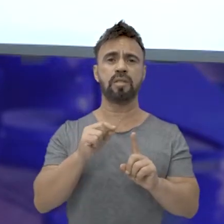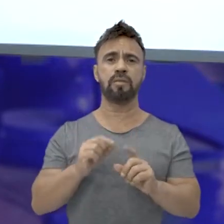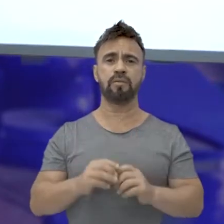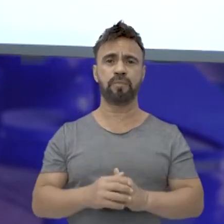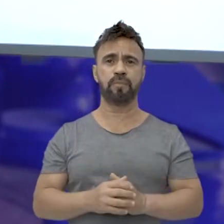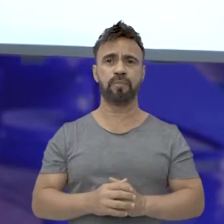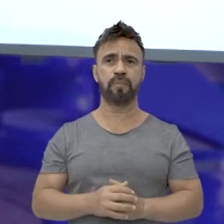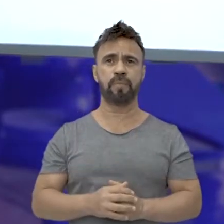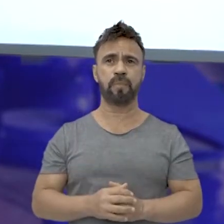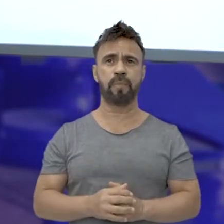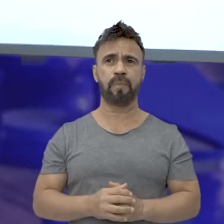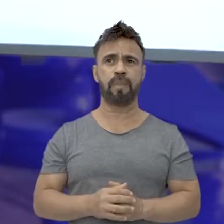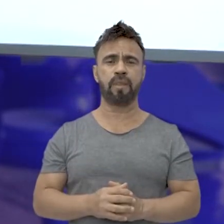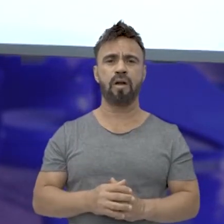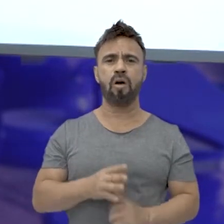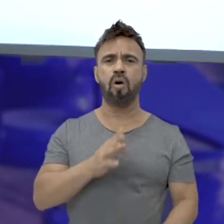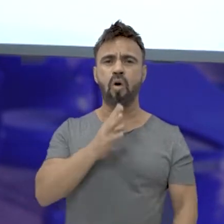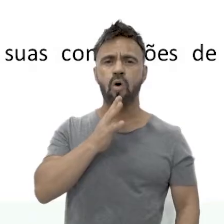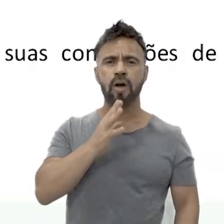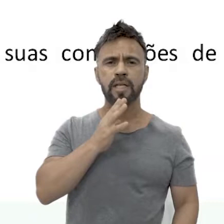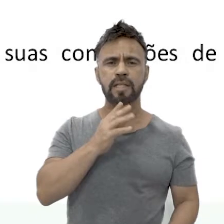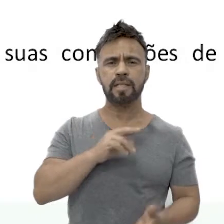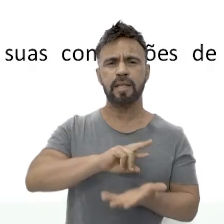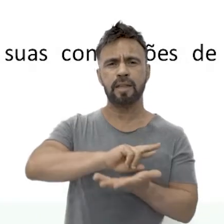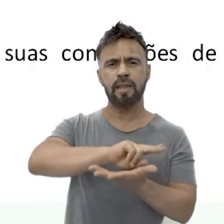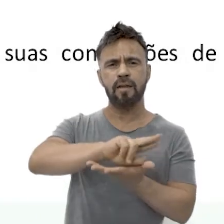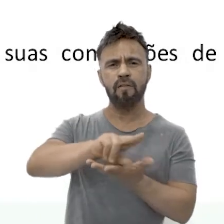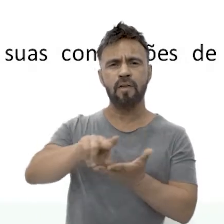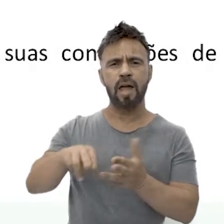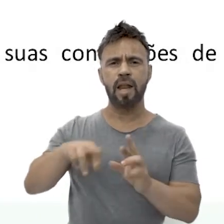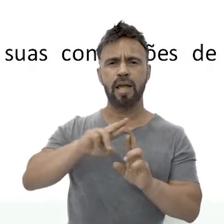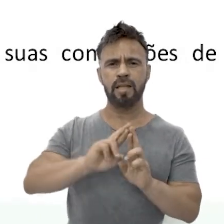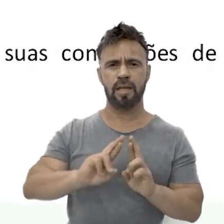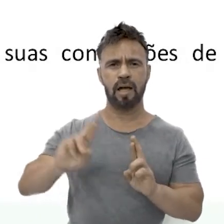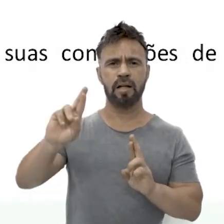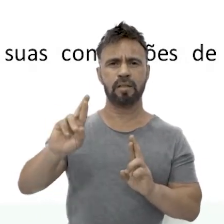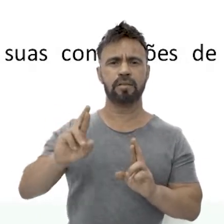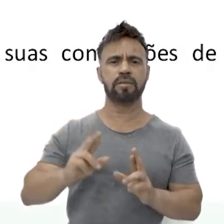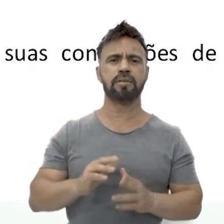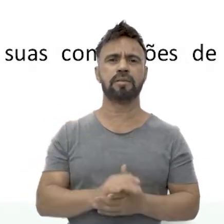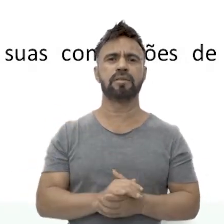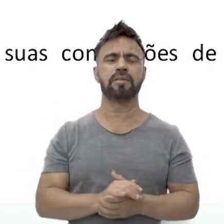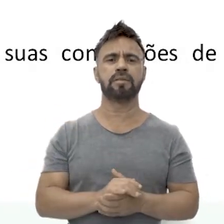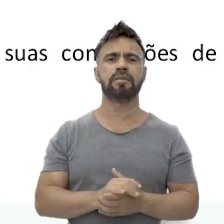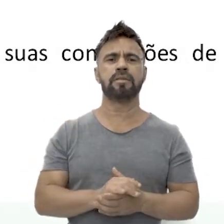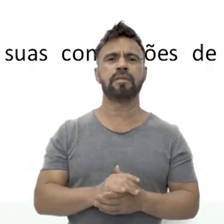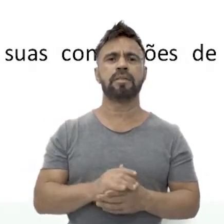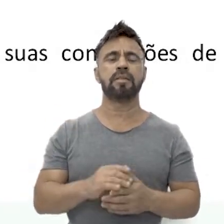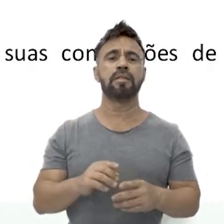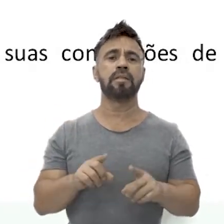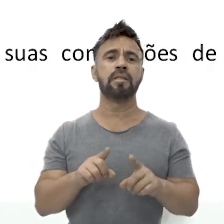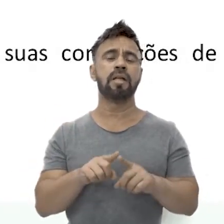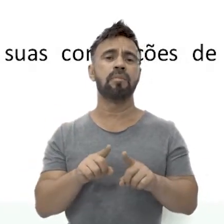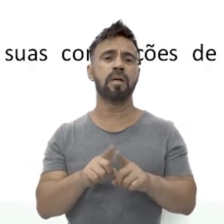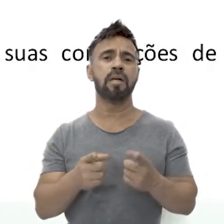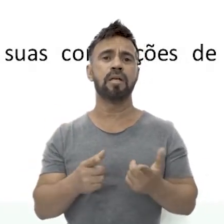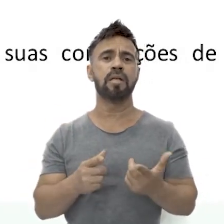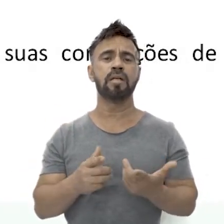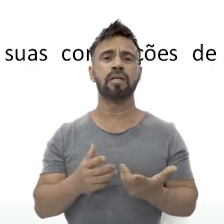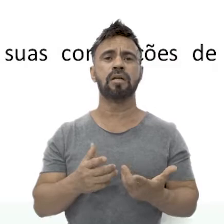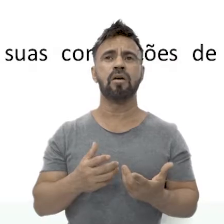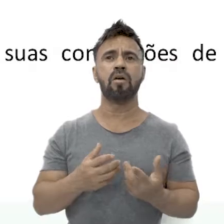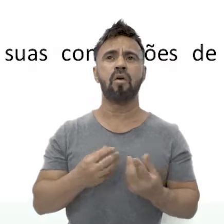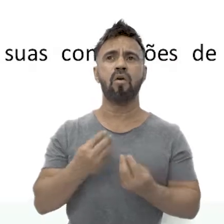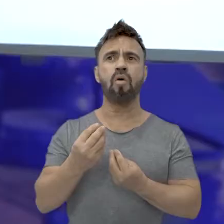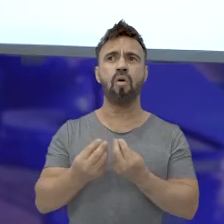específico conhecer doutrinas das diferentes tradições religiosas e suas concepções de mundo,